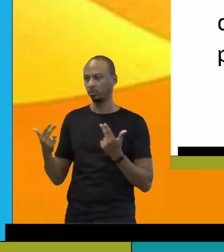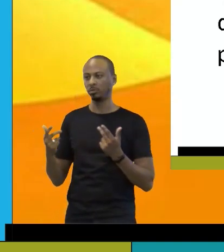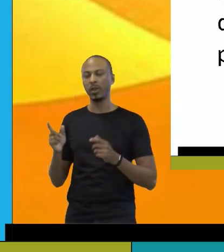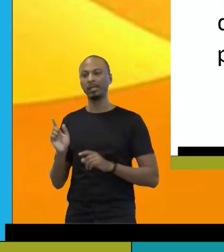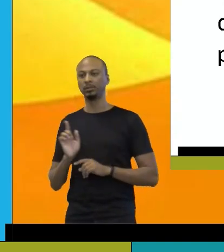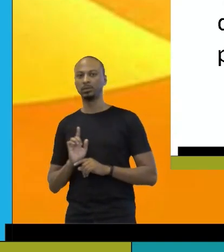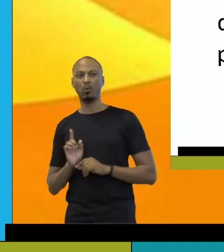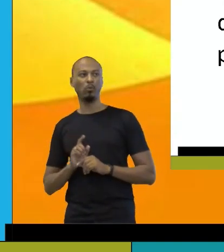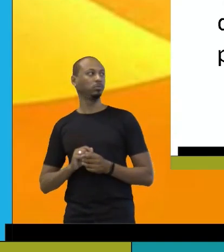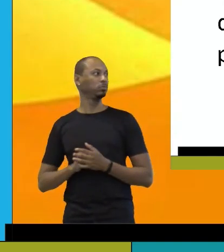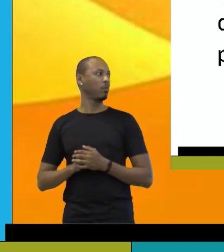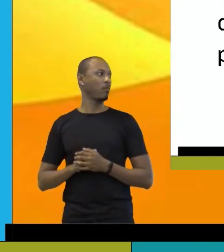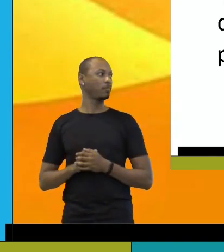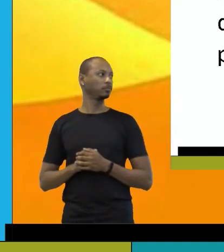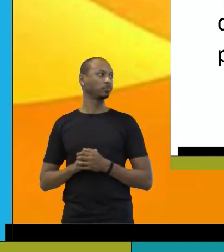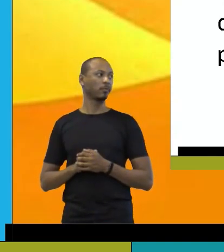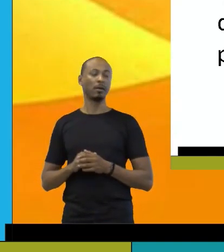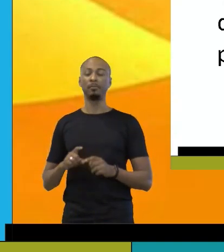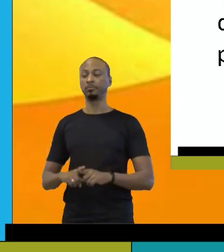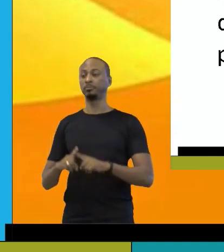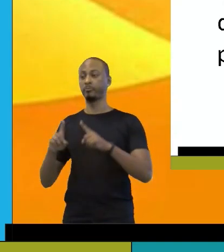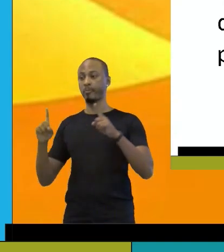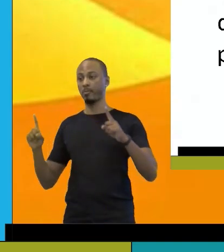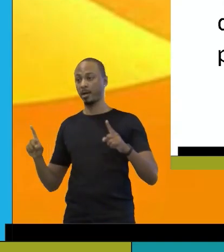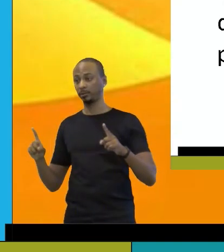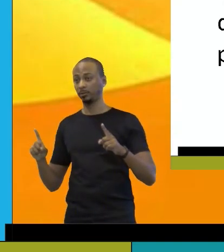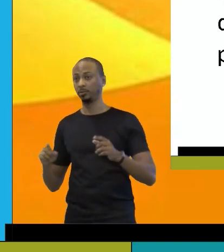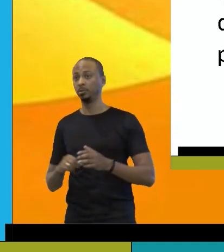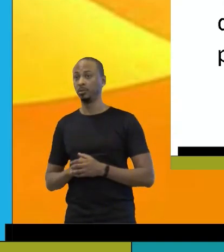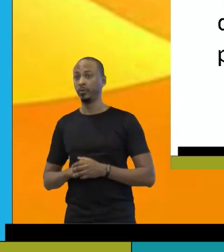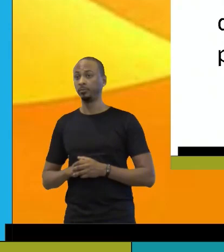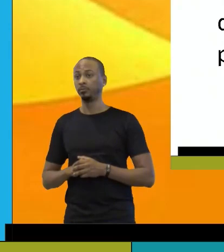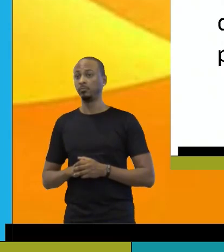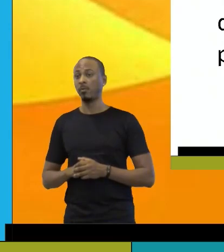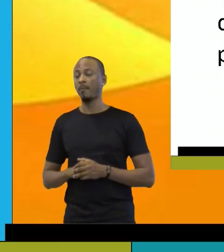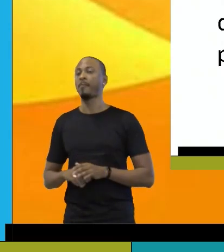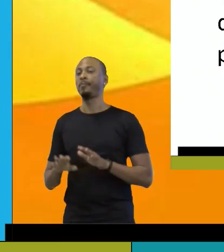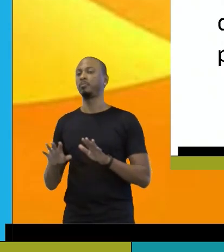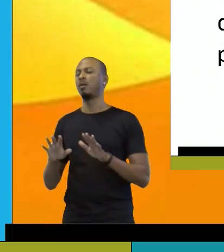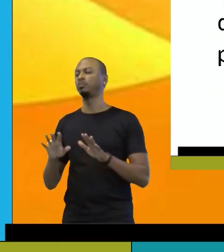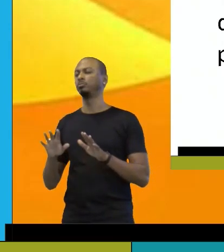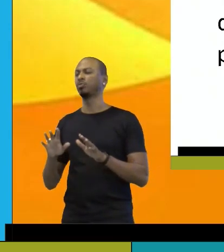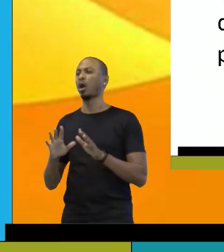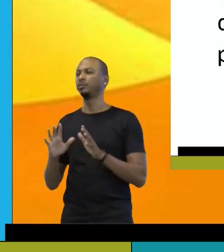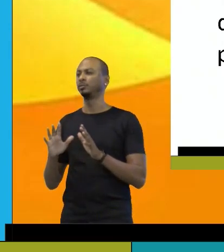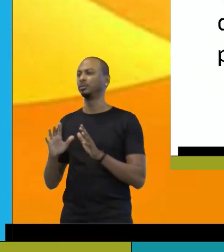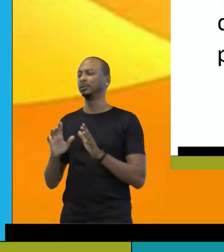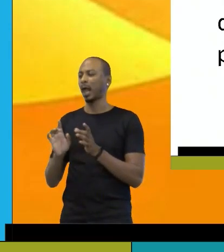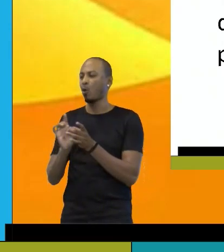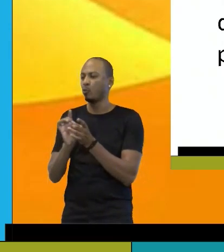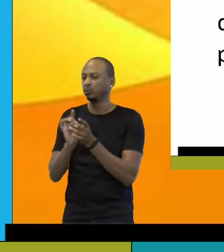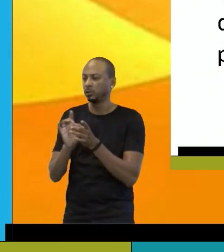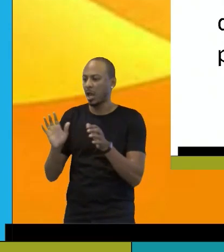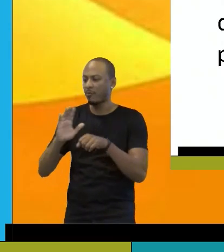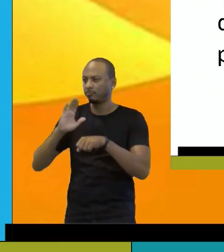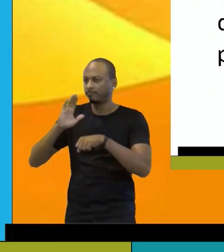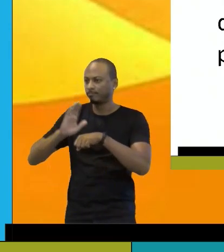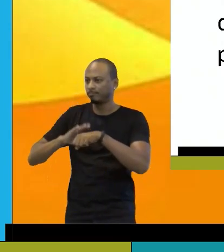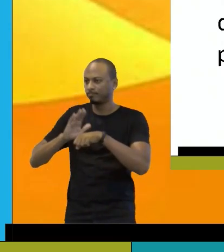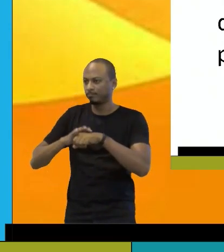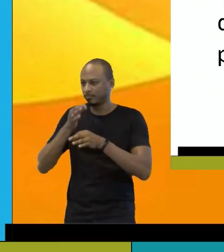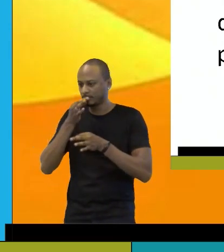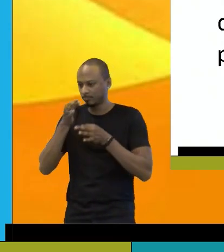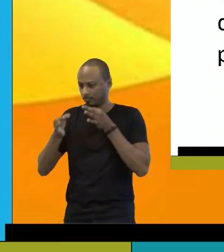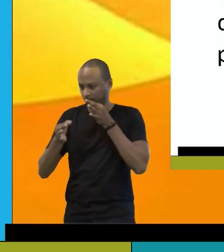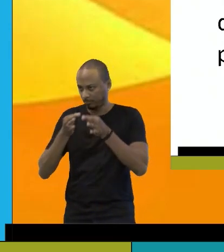Não obstante, para não ignorar inteiramente o nosso livre-arbítrio, creio que se pode aceitar que a